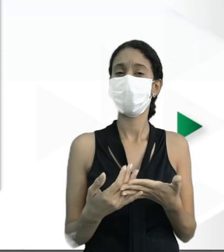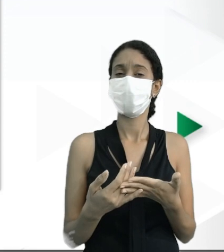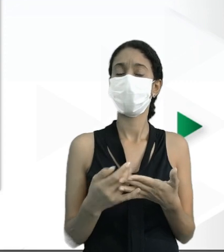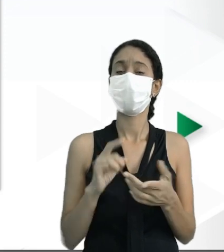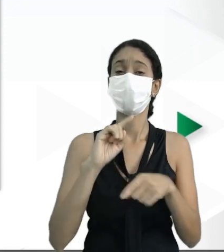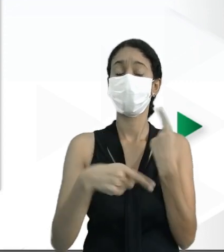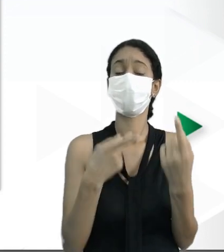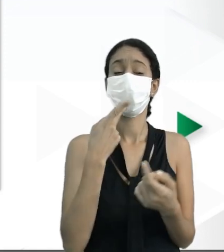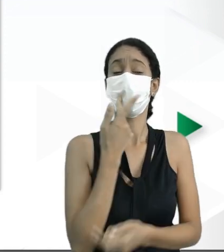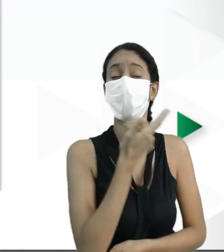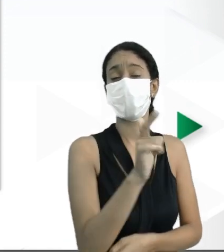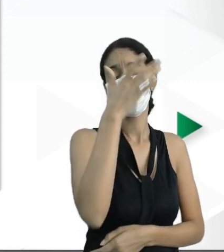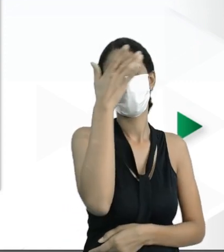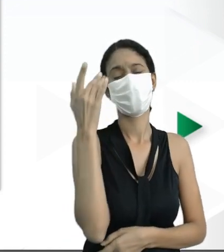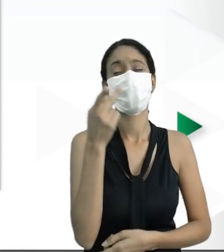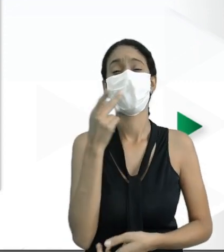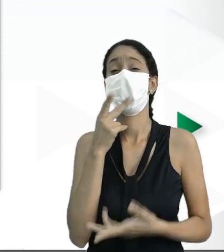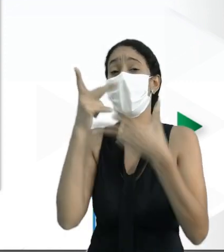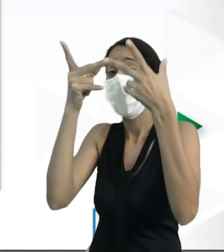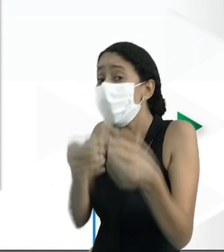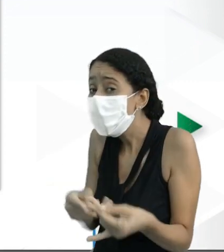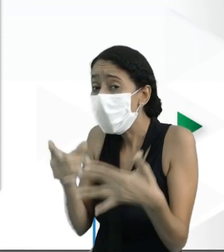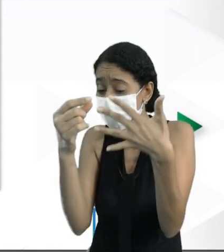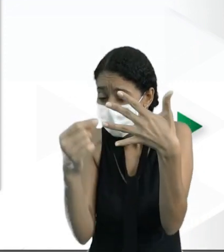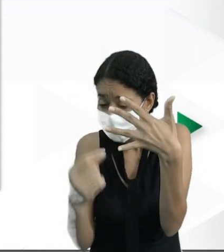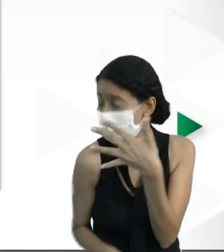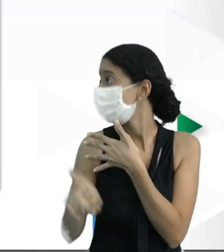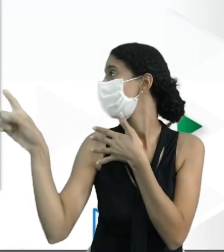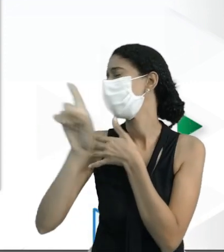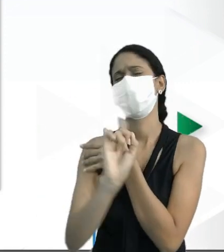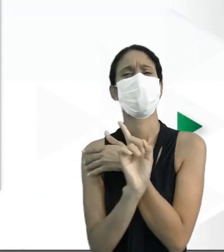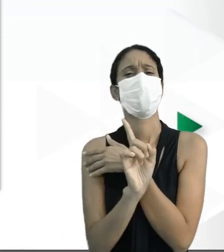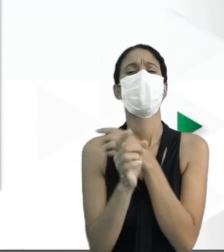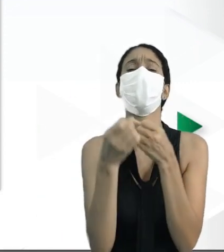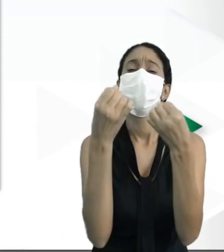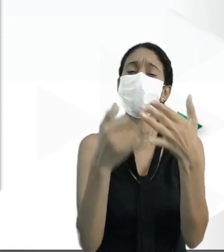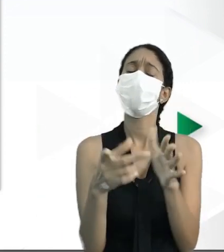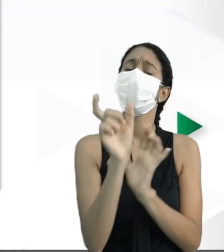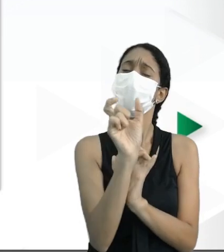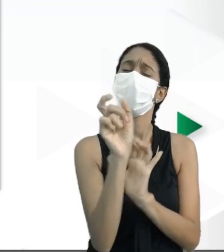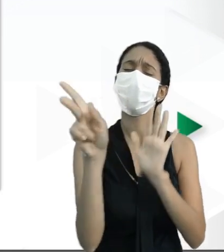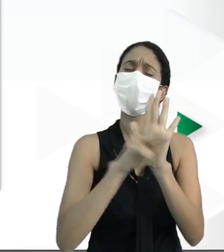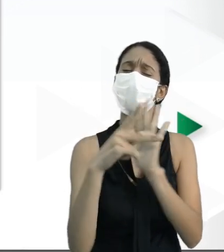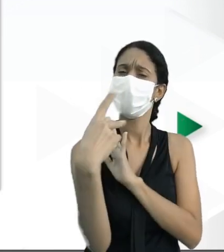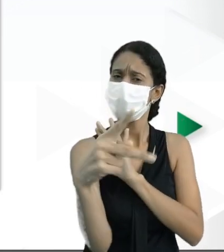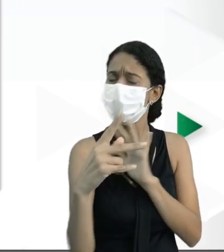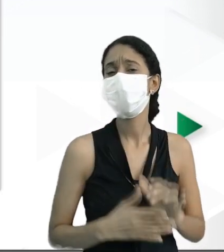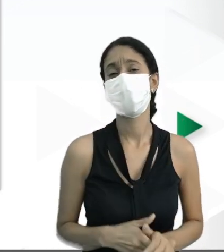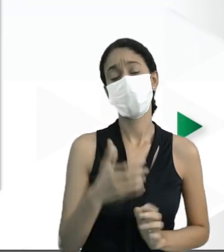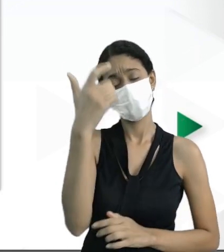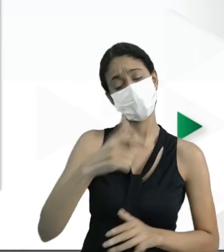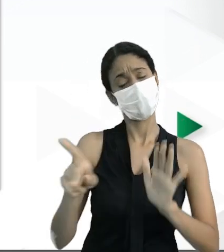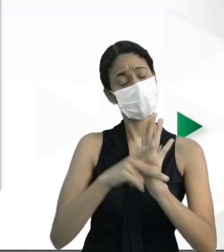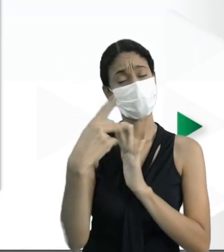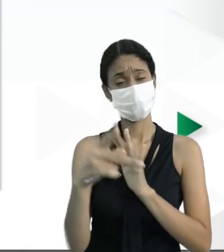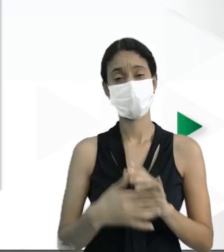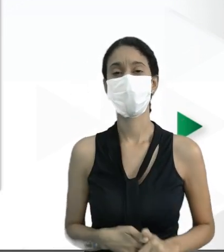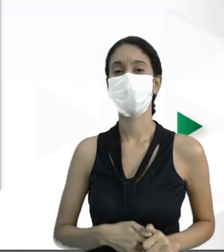alguém, você não vai escrever tal qual está aí. Você vai falar com suas palavras. Aí embaixo tem aquela